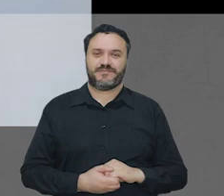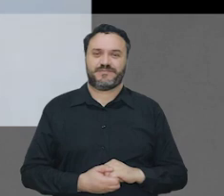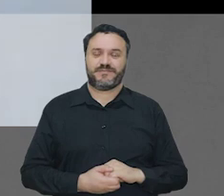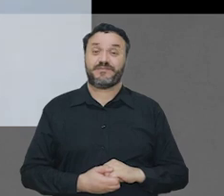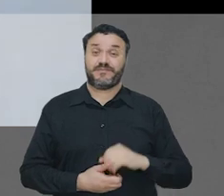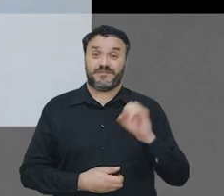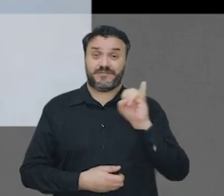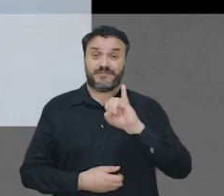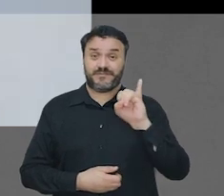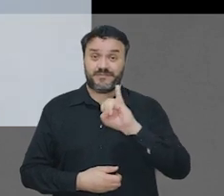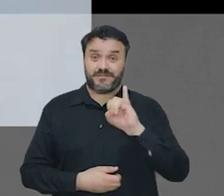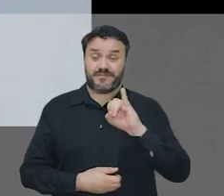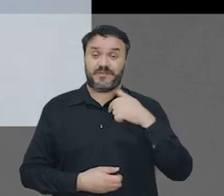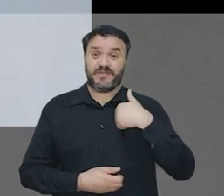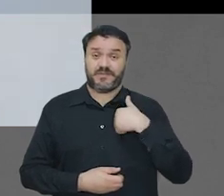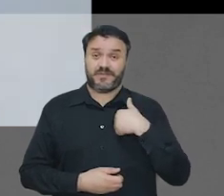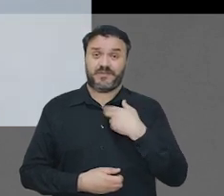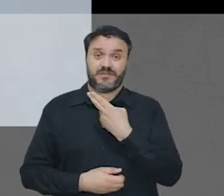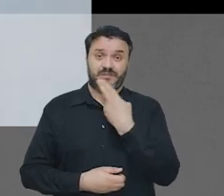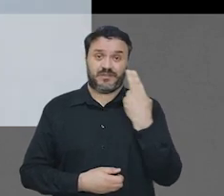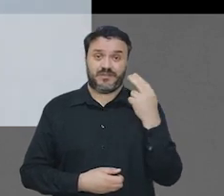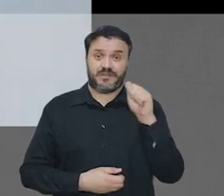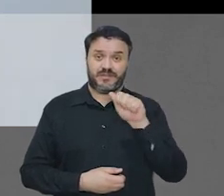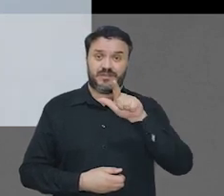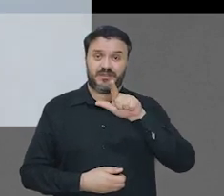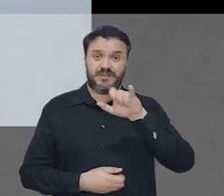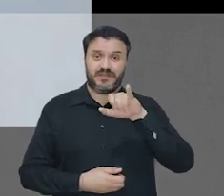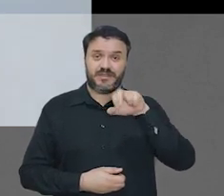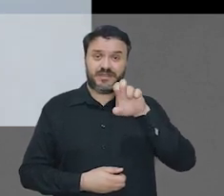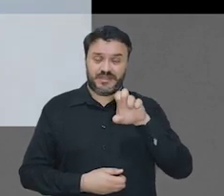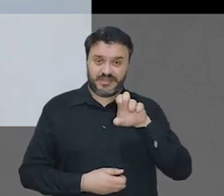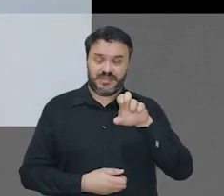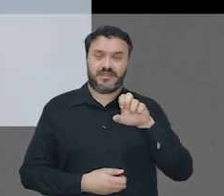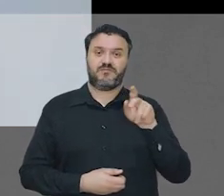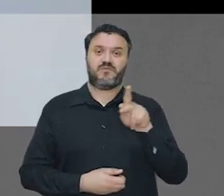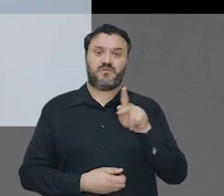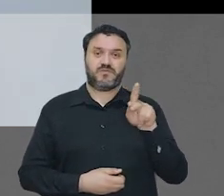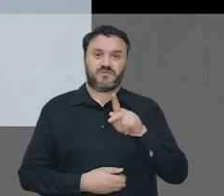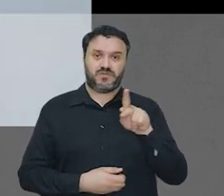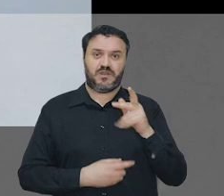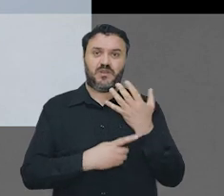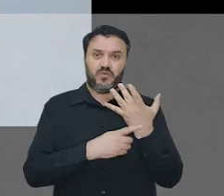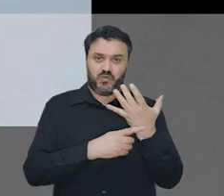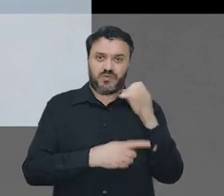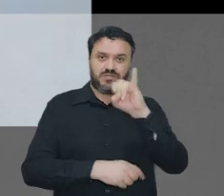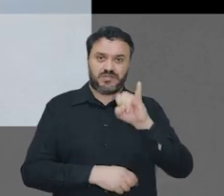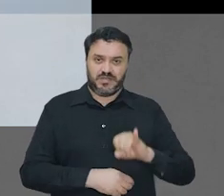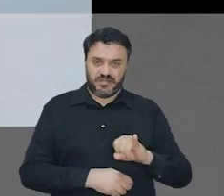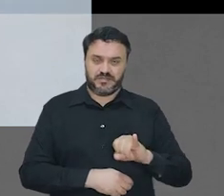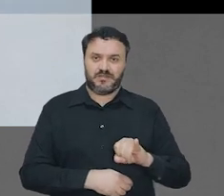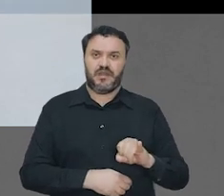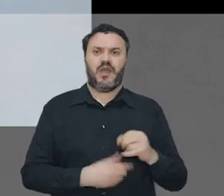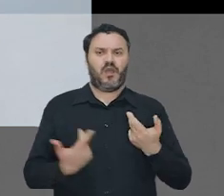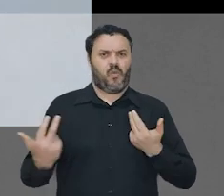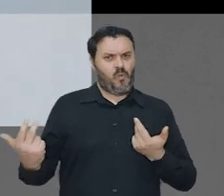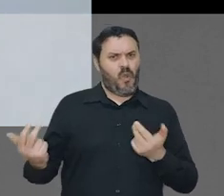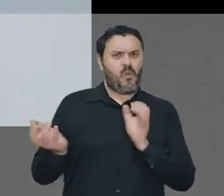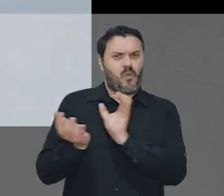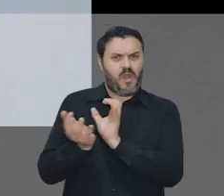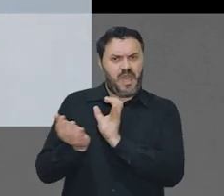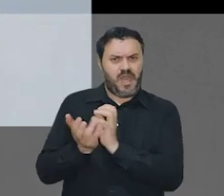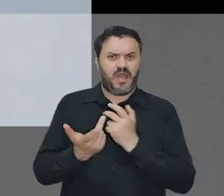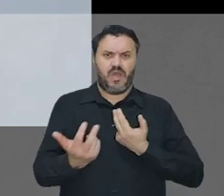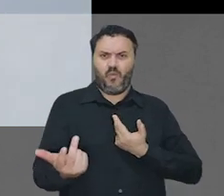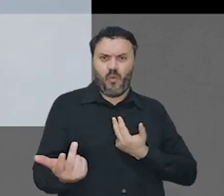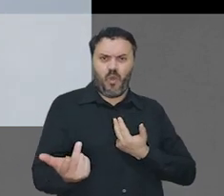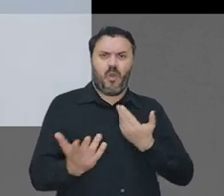Olá, eu sou a Aline, professora do setor de italiano da URGS, e assim como as minhas colegas e os estudantes,